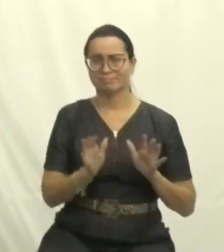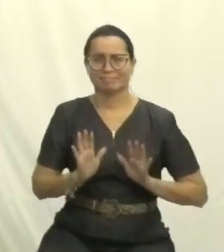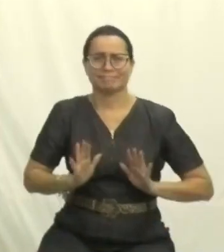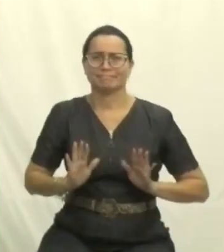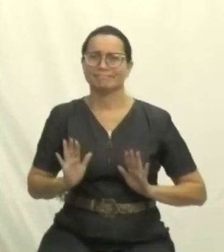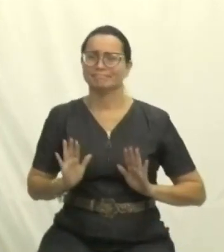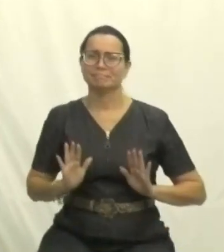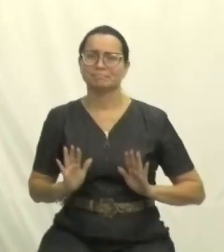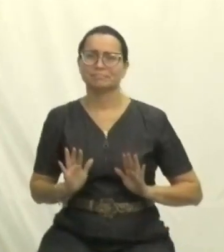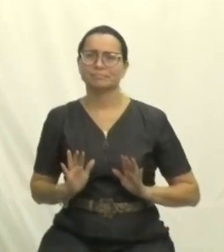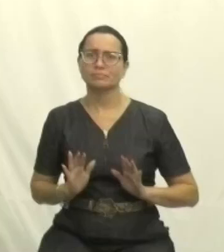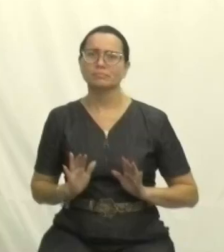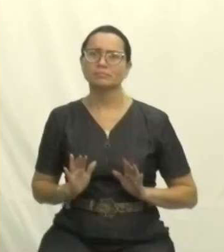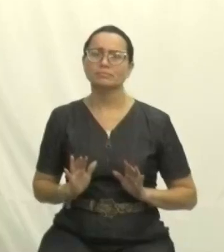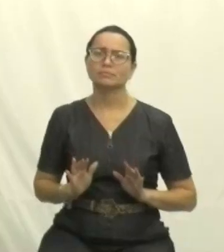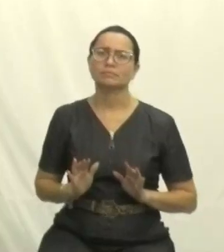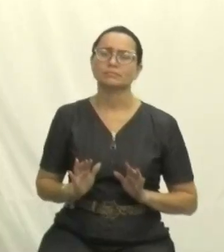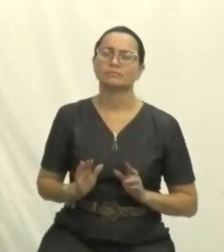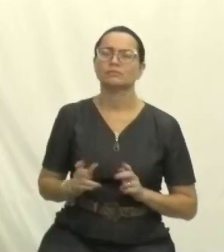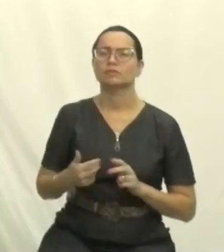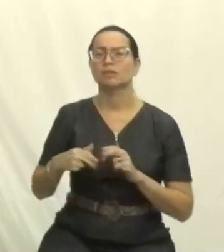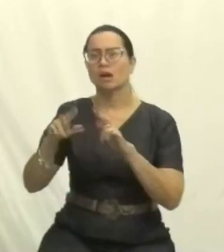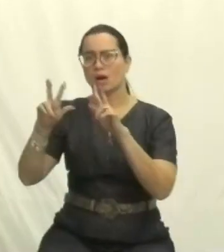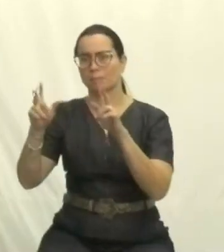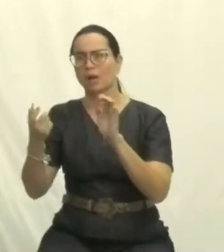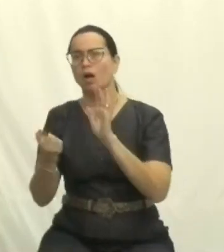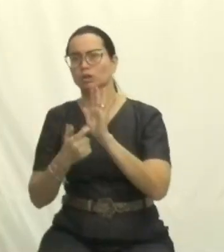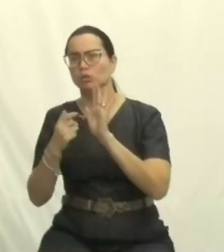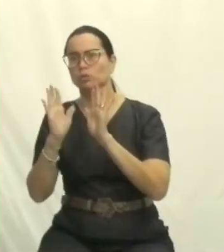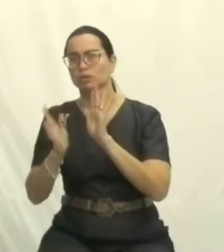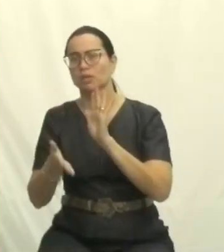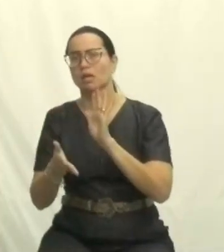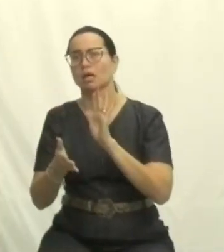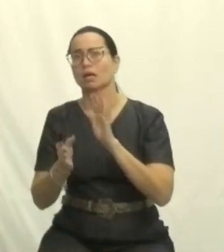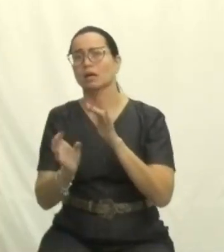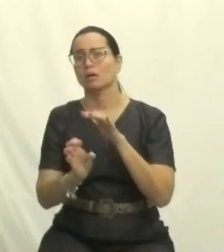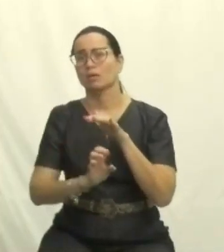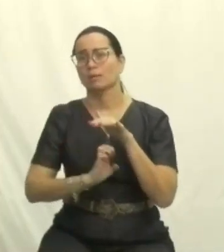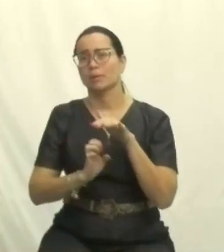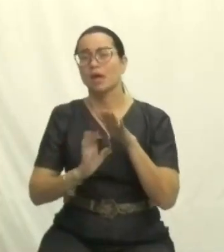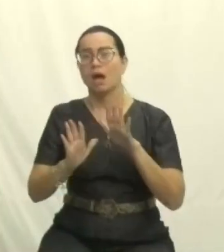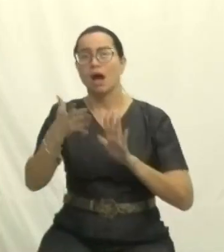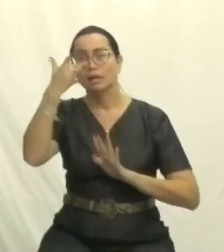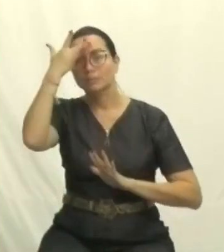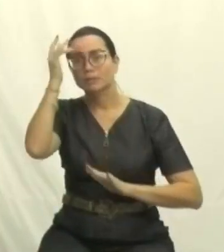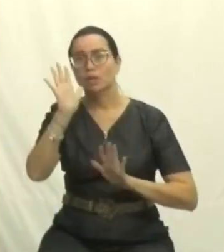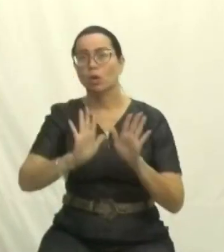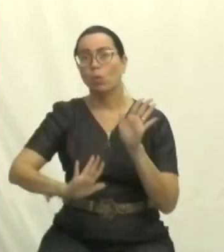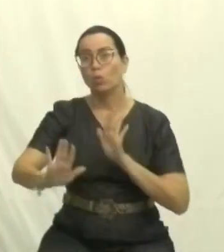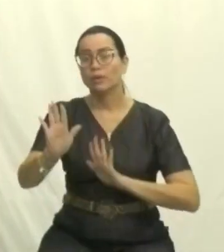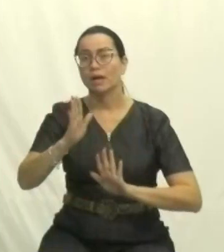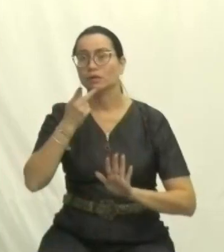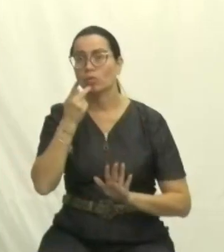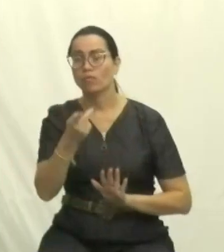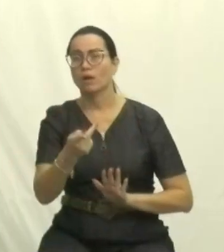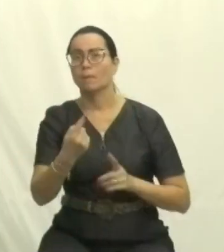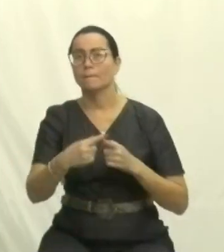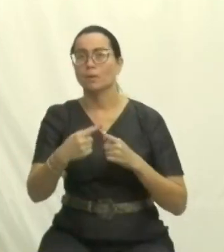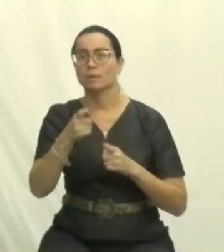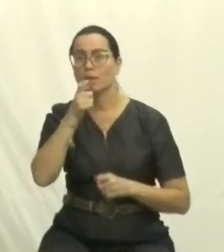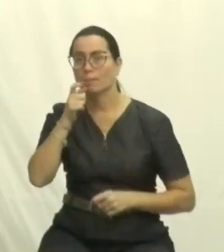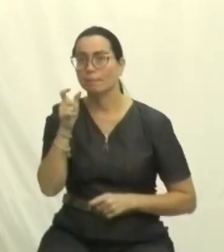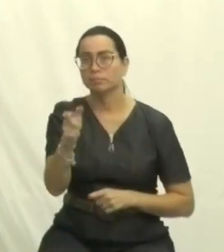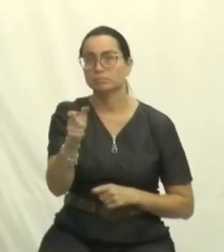comunicado, foi feito até, abre aspas, uma denúncia com relação à imprensa. As pessoas têm que tomar cuidado com o que falam, porque depois que a palavra